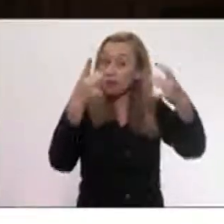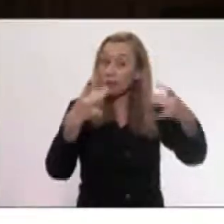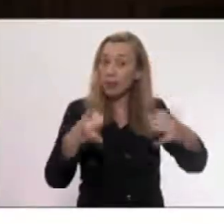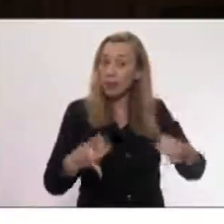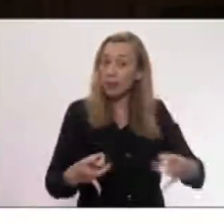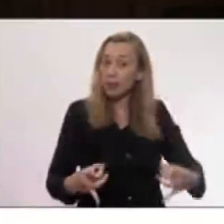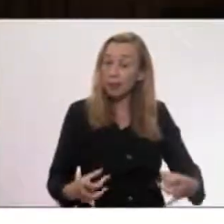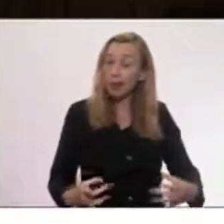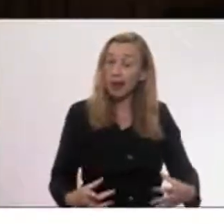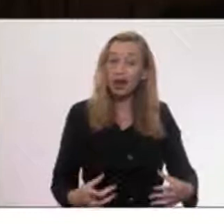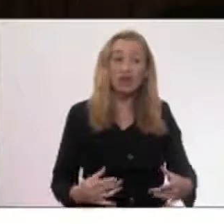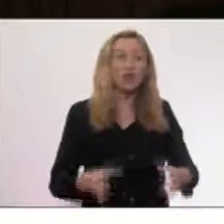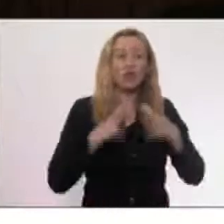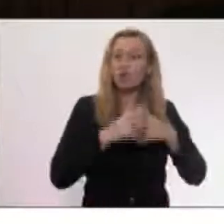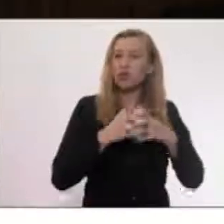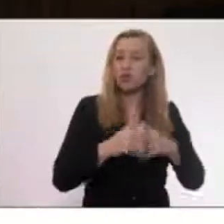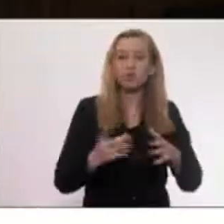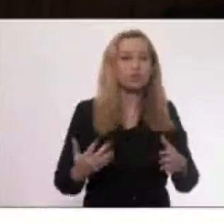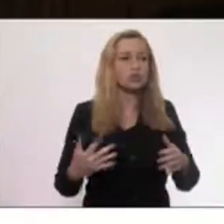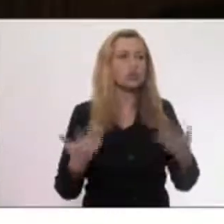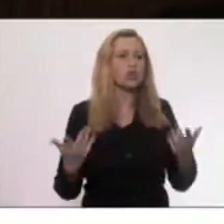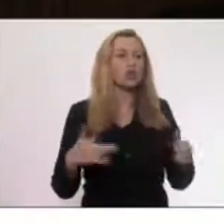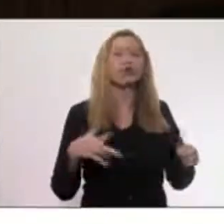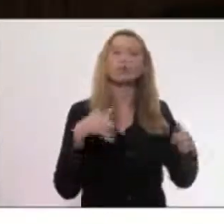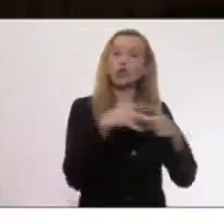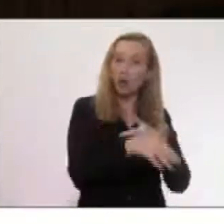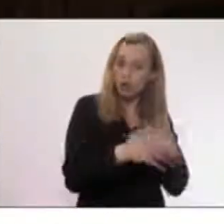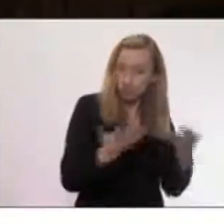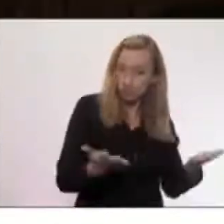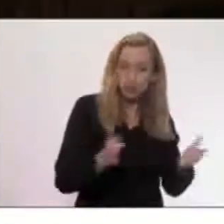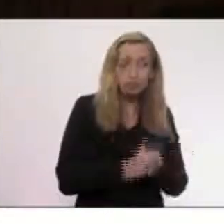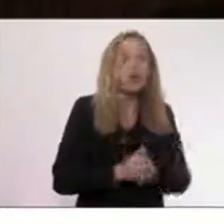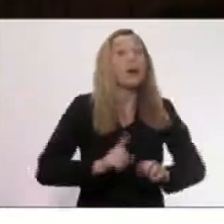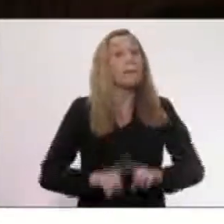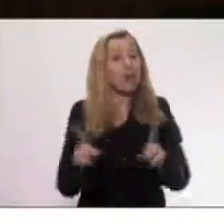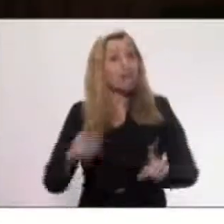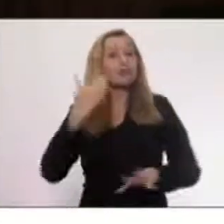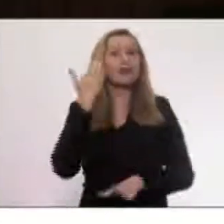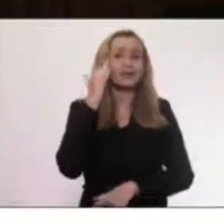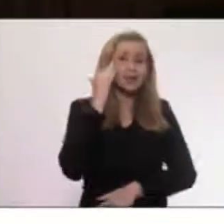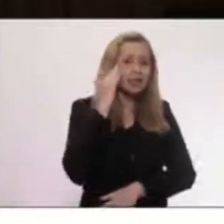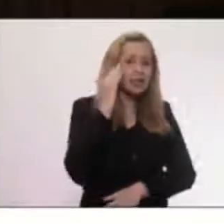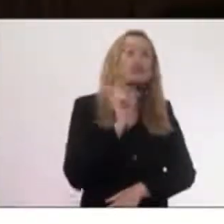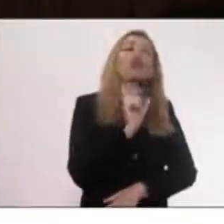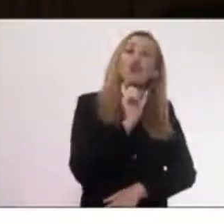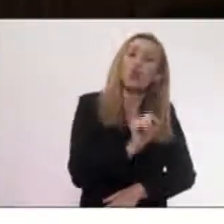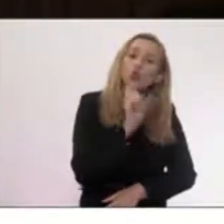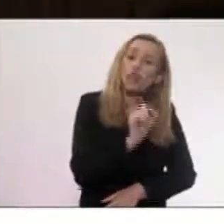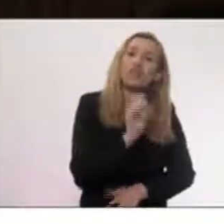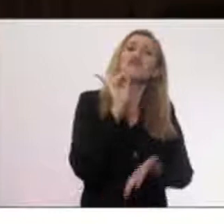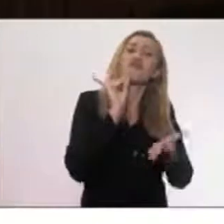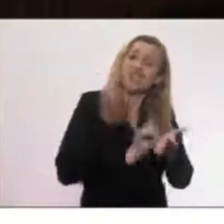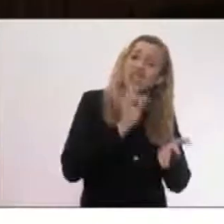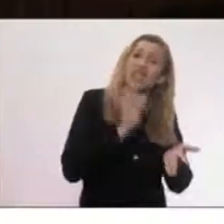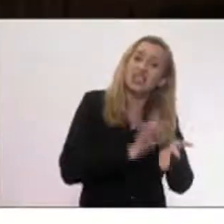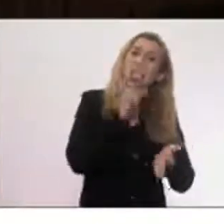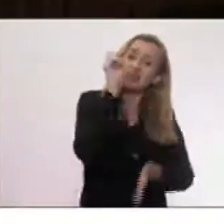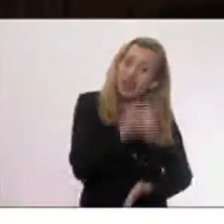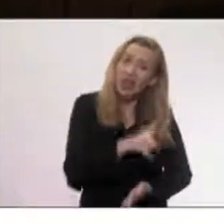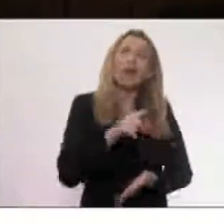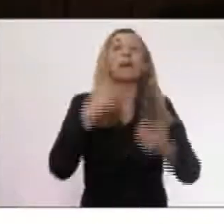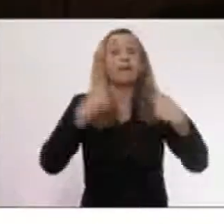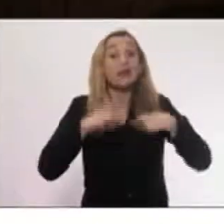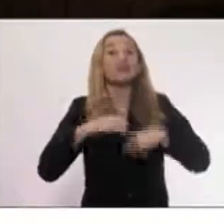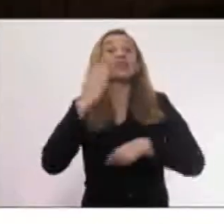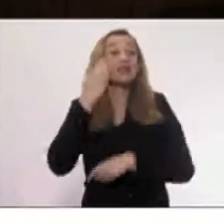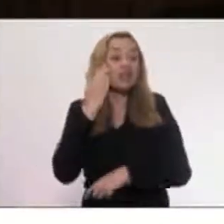últimas semanas, o corte e contingenciamento. Mas para a gente entender o que realmente está em xeque, a gente precisa